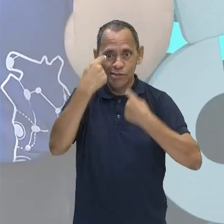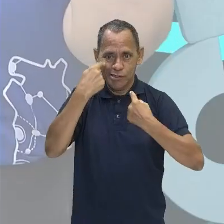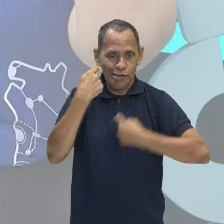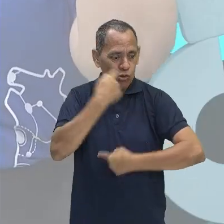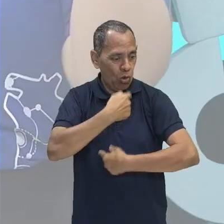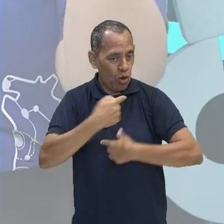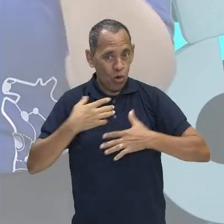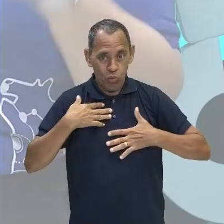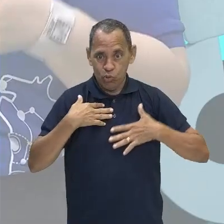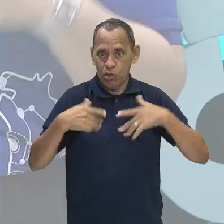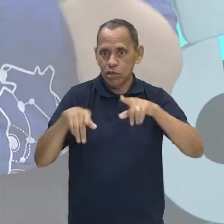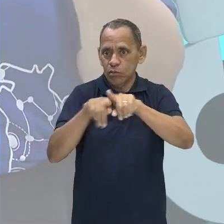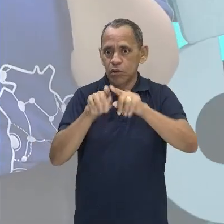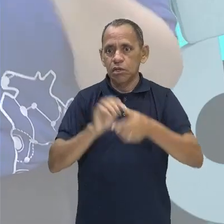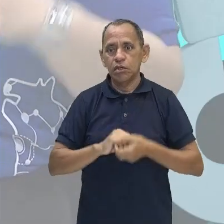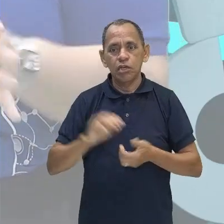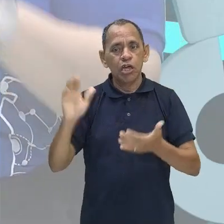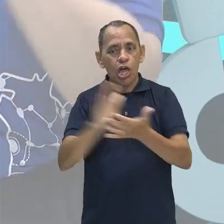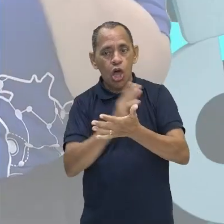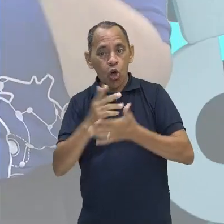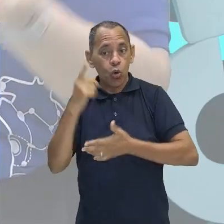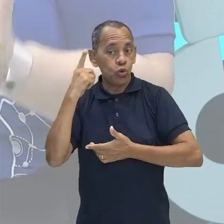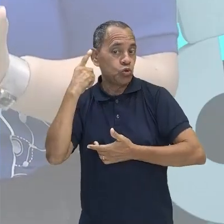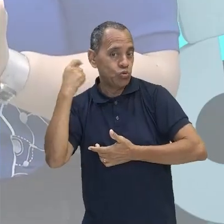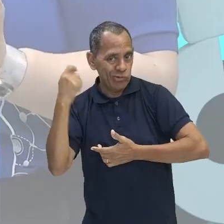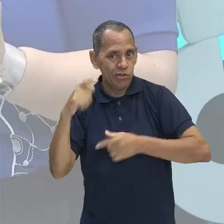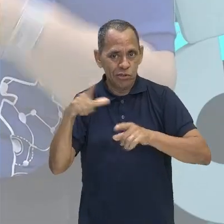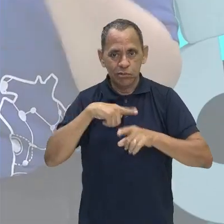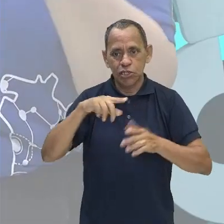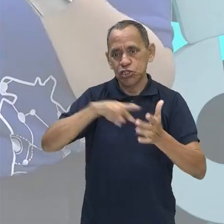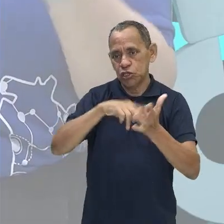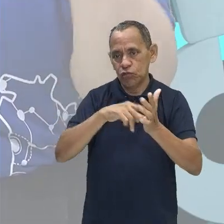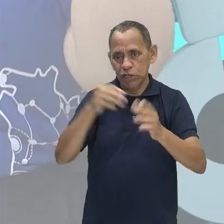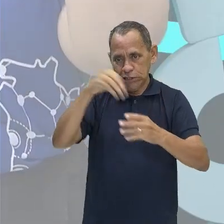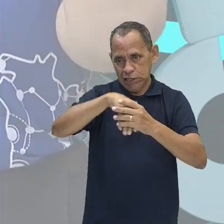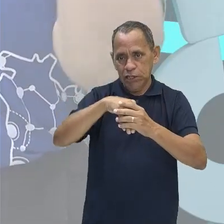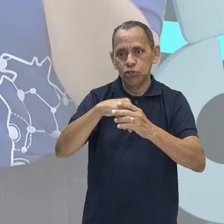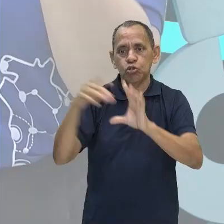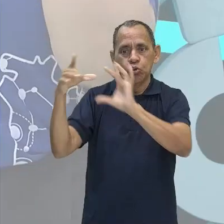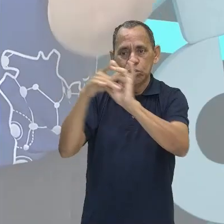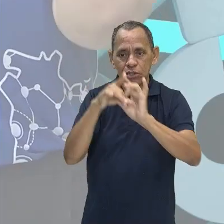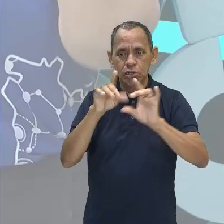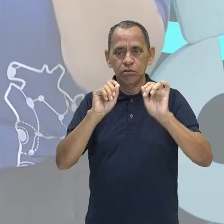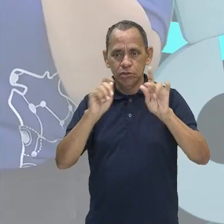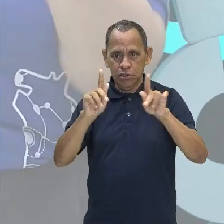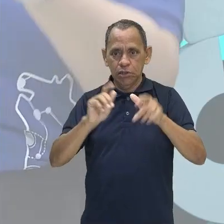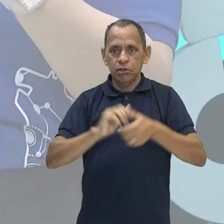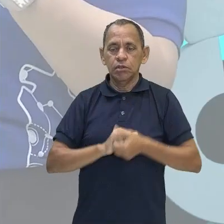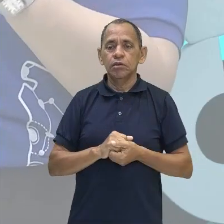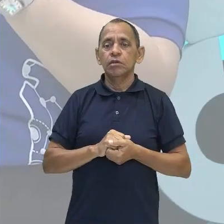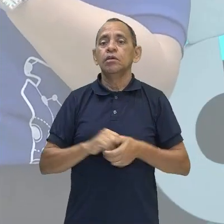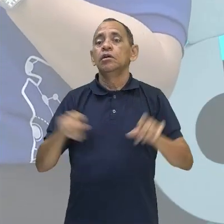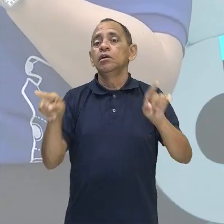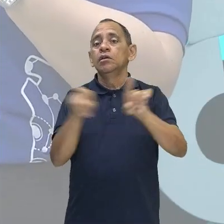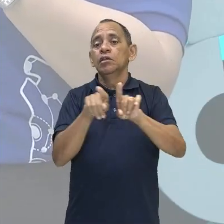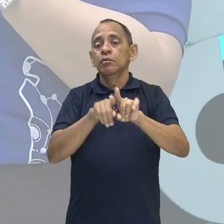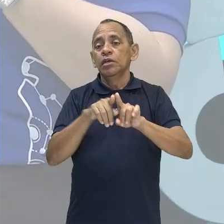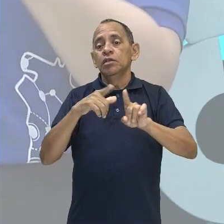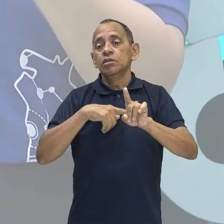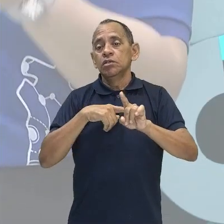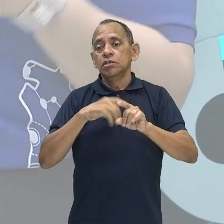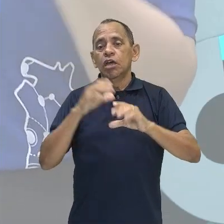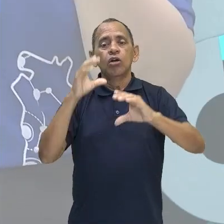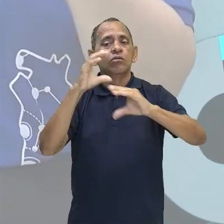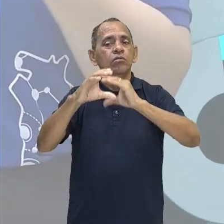personagem, de alguns ruídos que significavam alguma coisa no contexto, correto? E havia comunicação